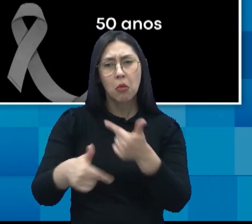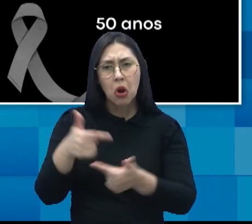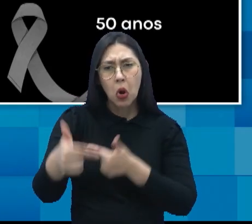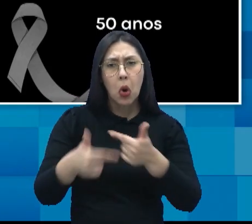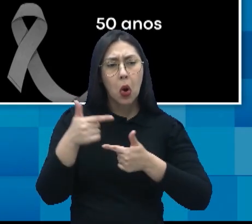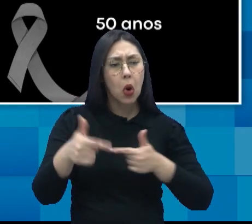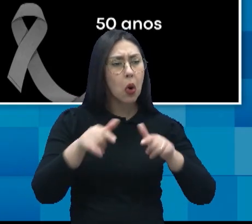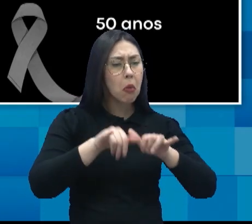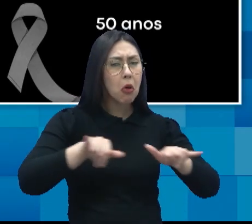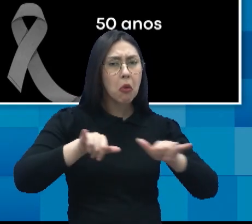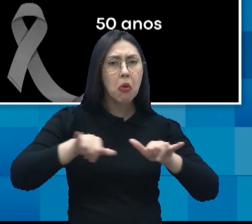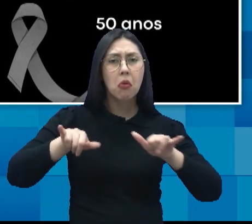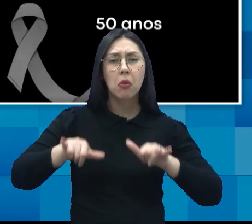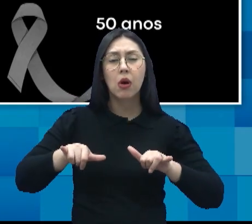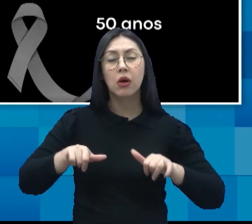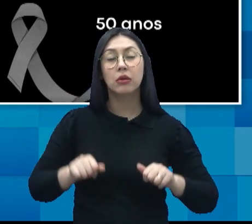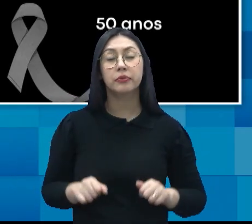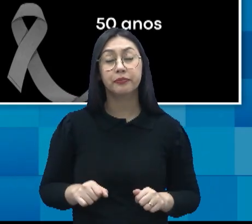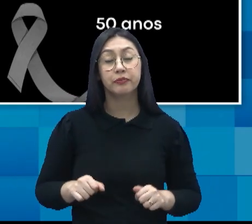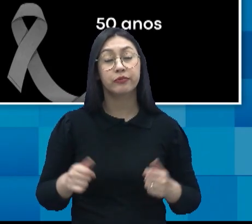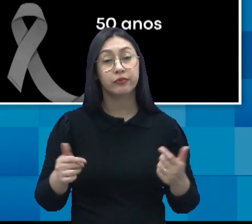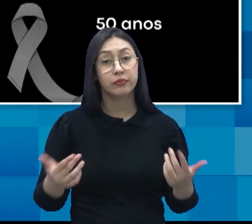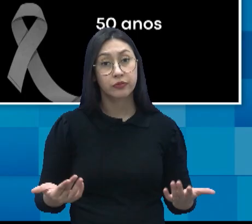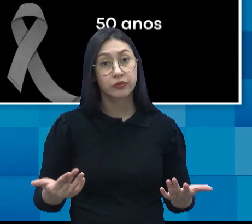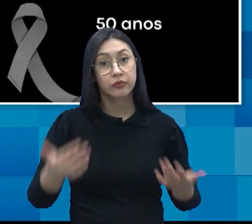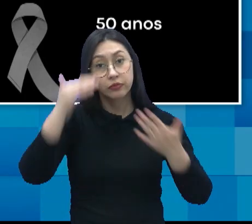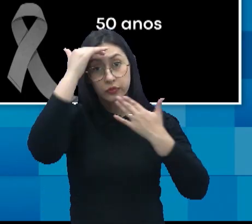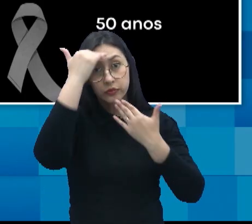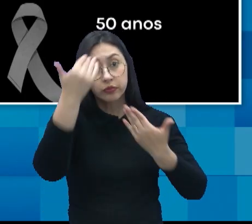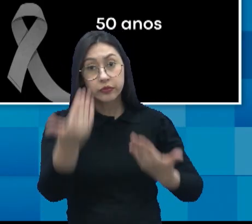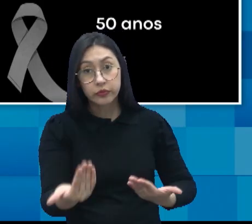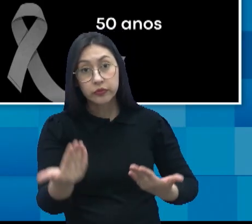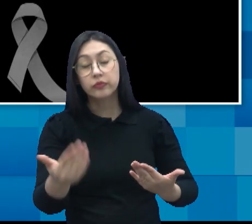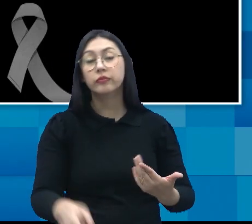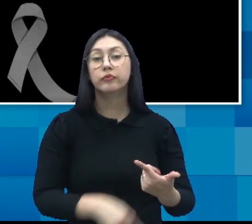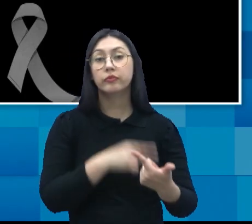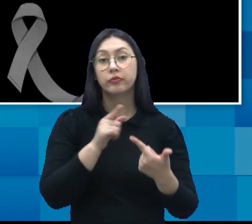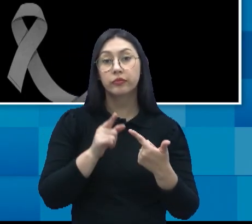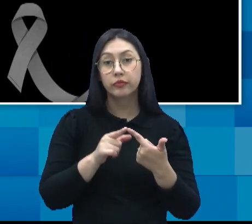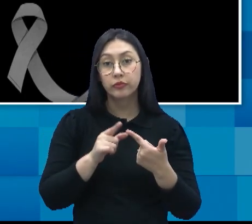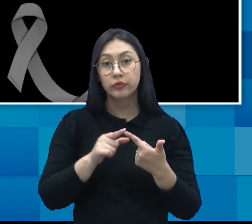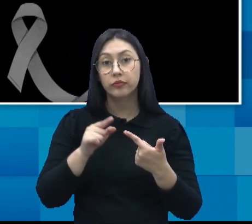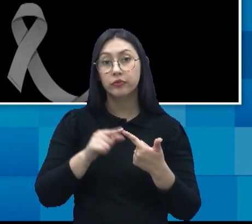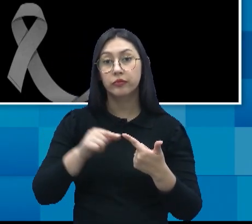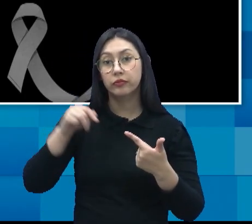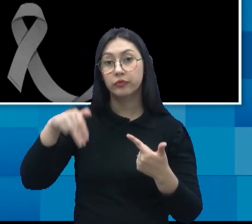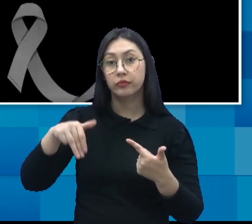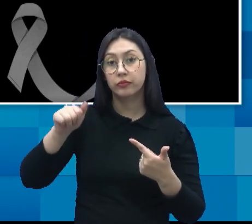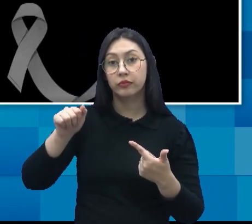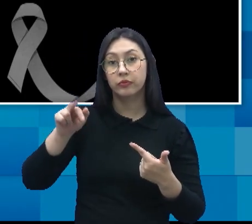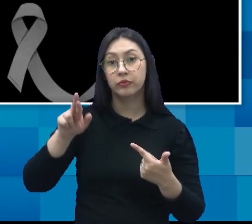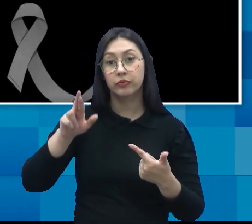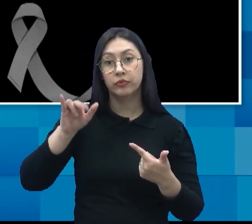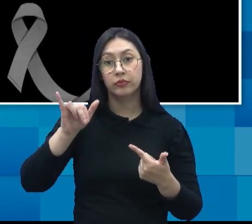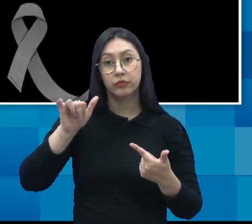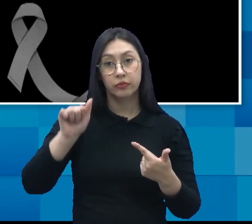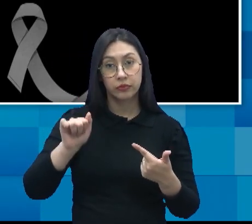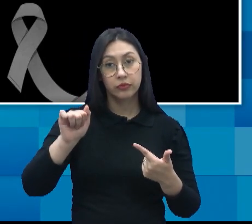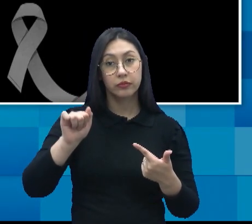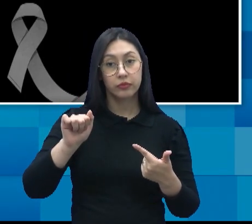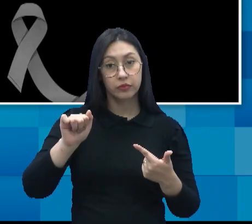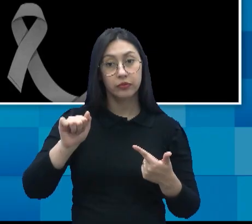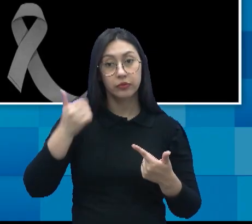se aposentou, né? Então, a nossa homenagem a ele. Também a dona Maria Aparecida de